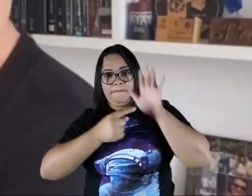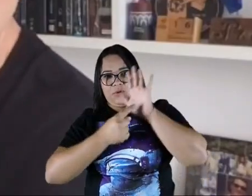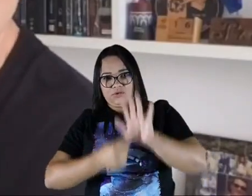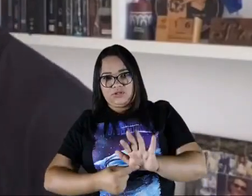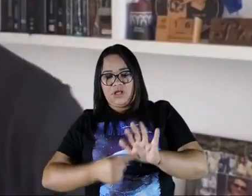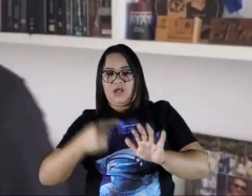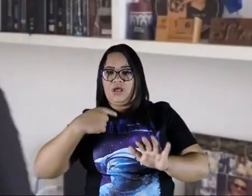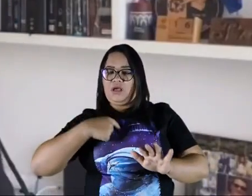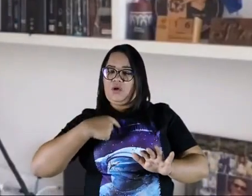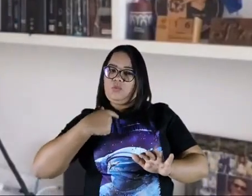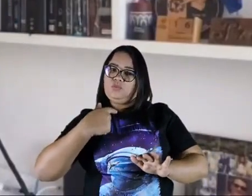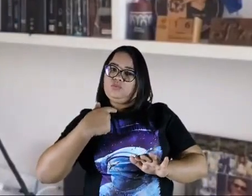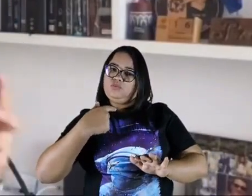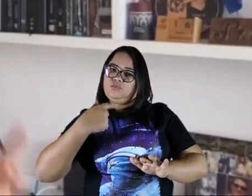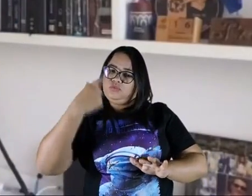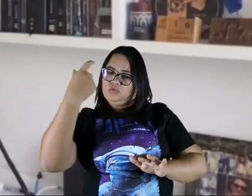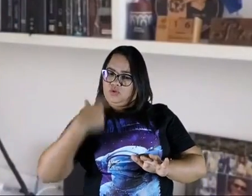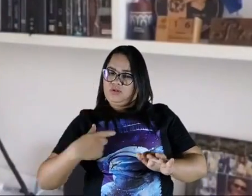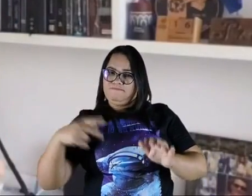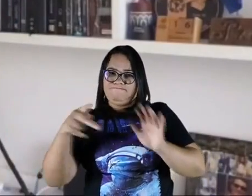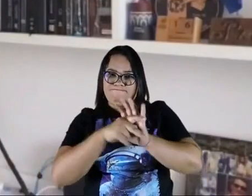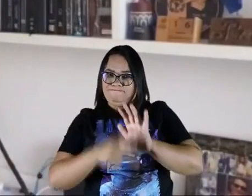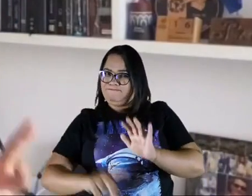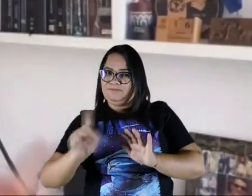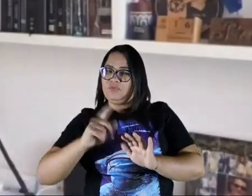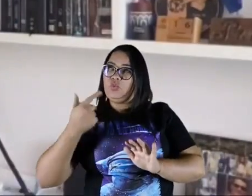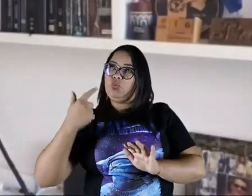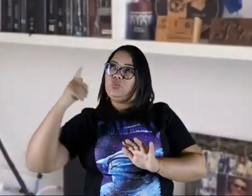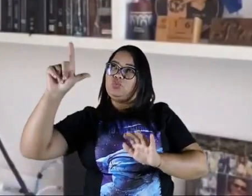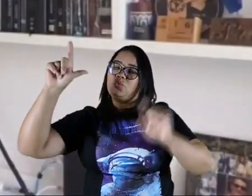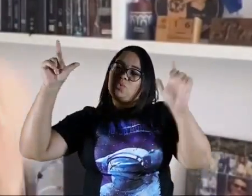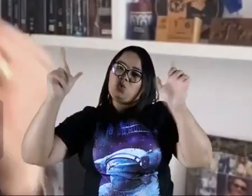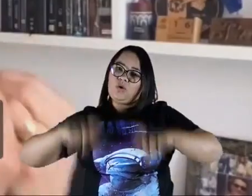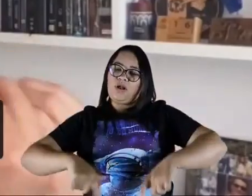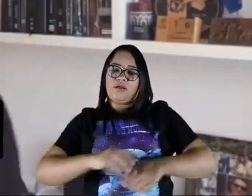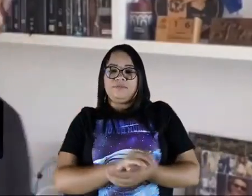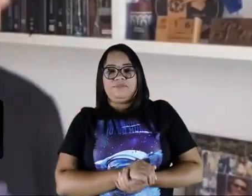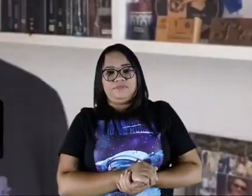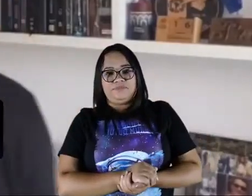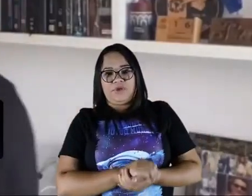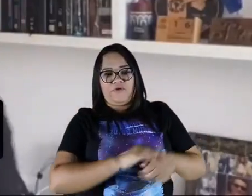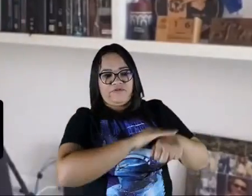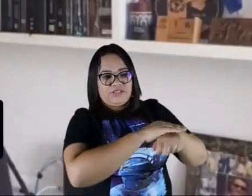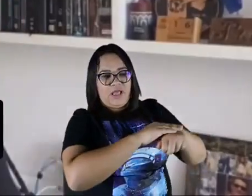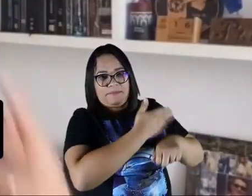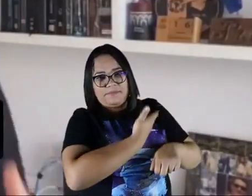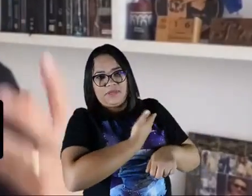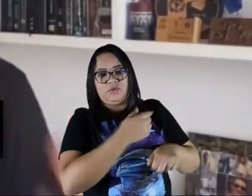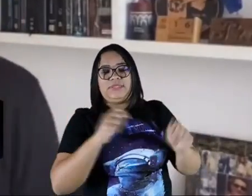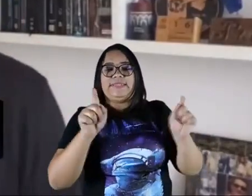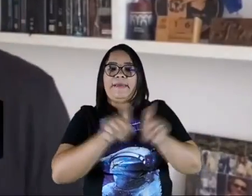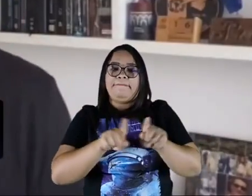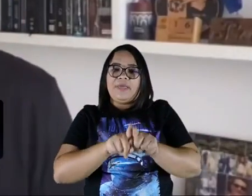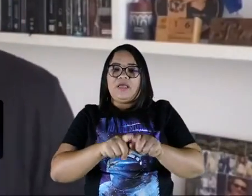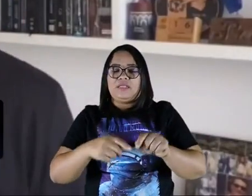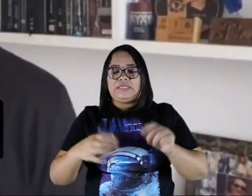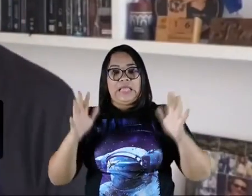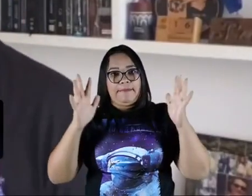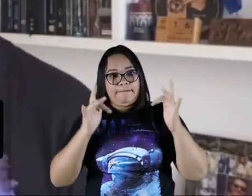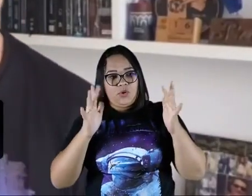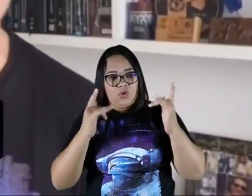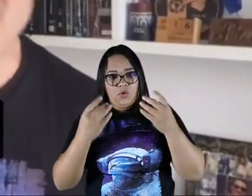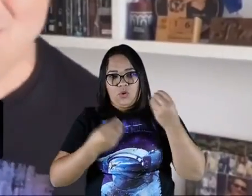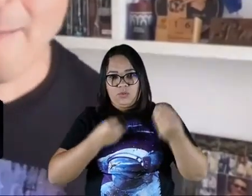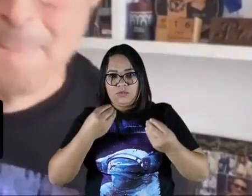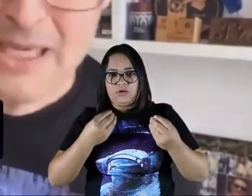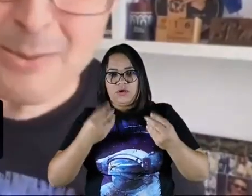quando fale com os meus jovens, eu preciso ser de outro mundo quando namoro, eu preciso ser de outro mundo